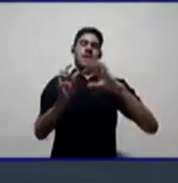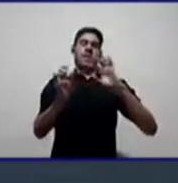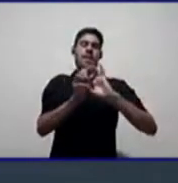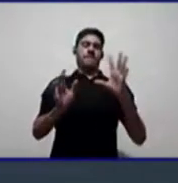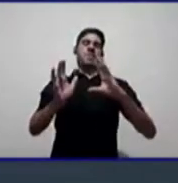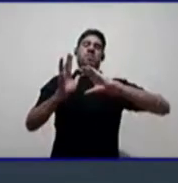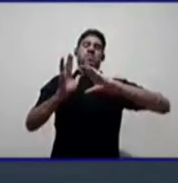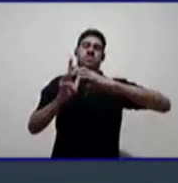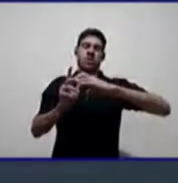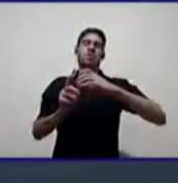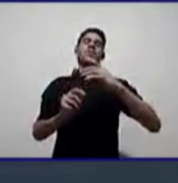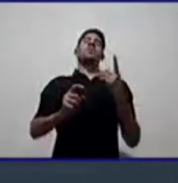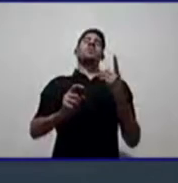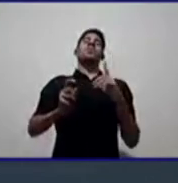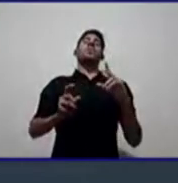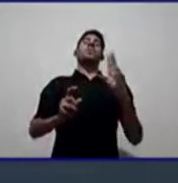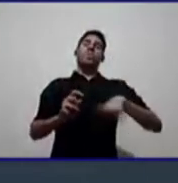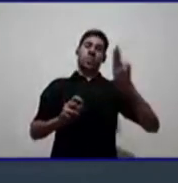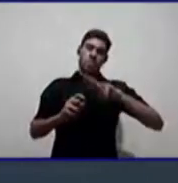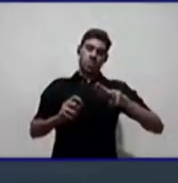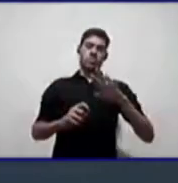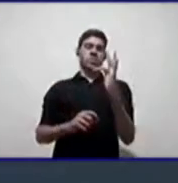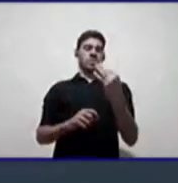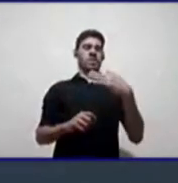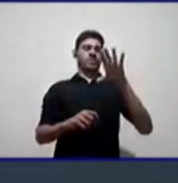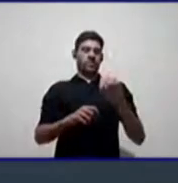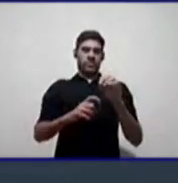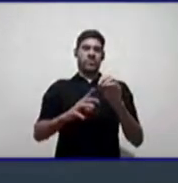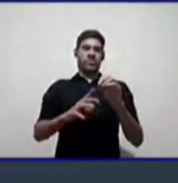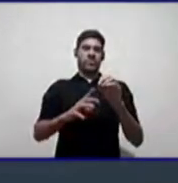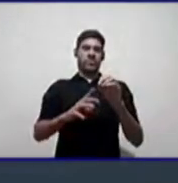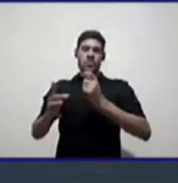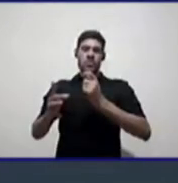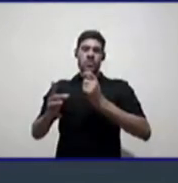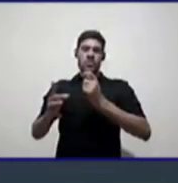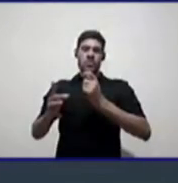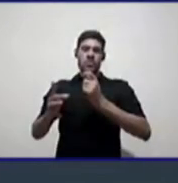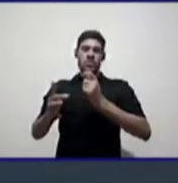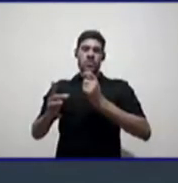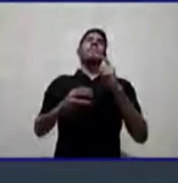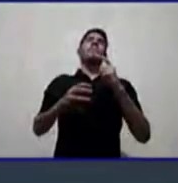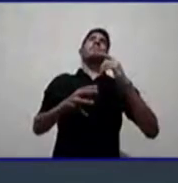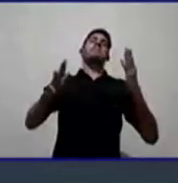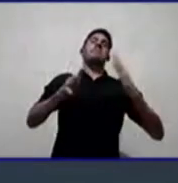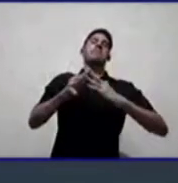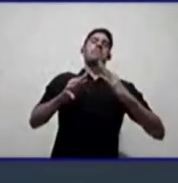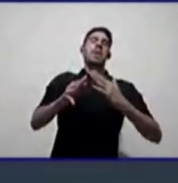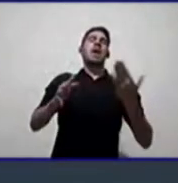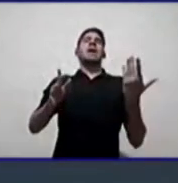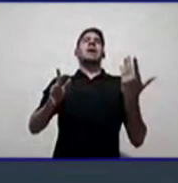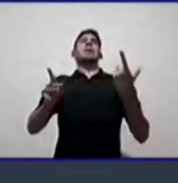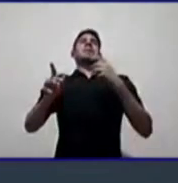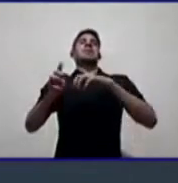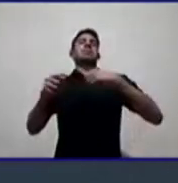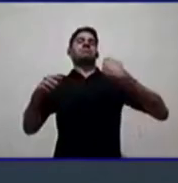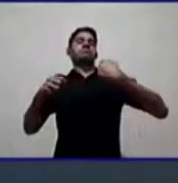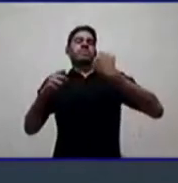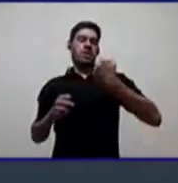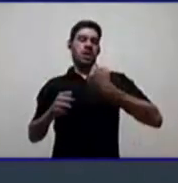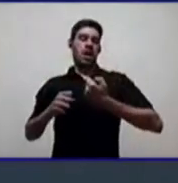partidos políticos utilizarem o fundo partidário para aquisição de imóveis e móveis. E aqui,